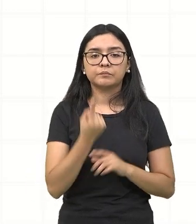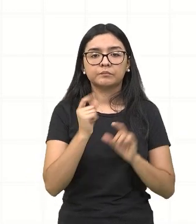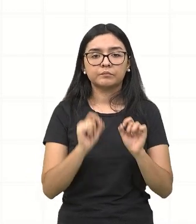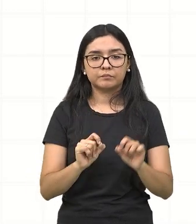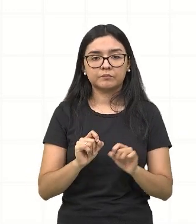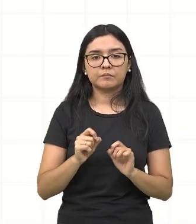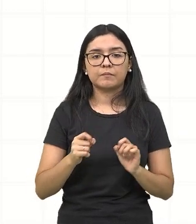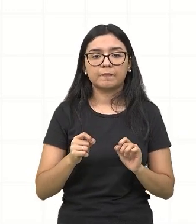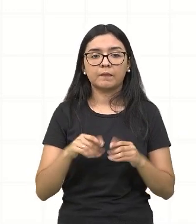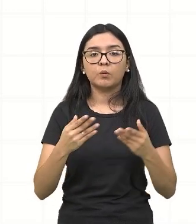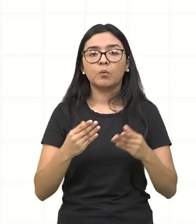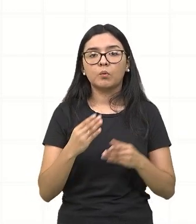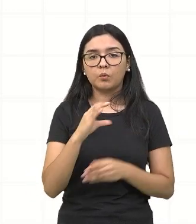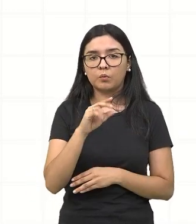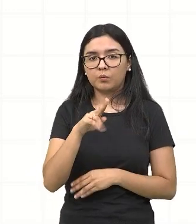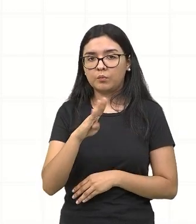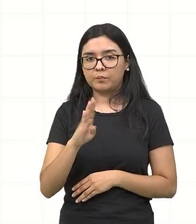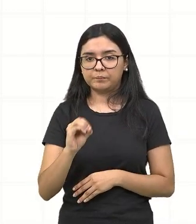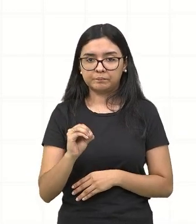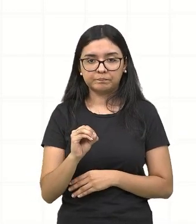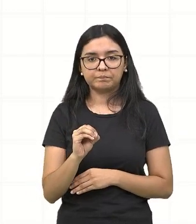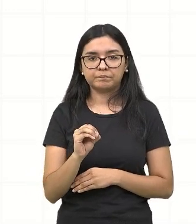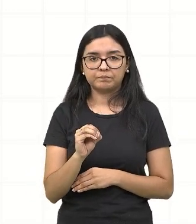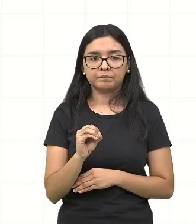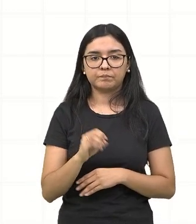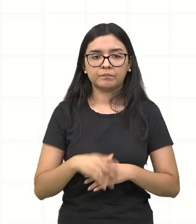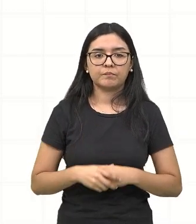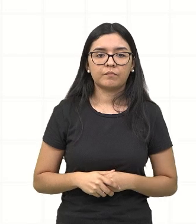medida o cubo,